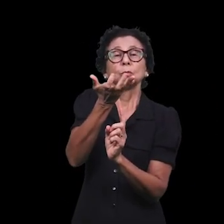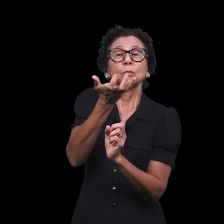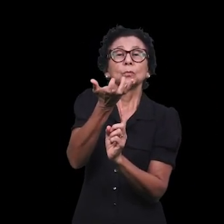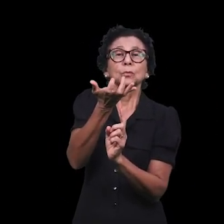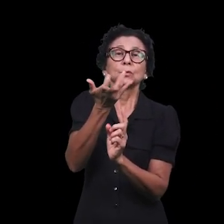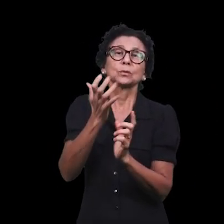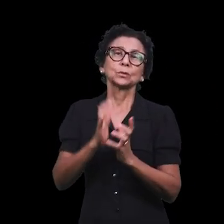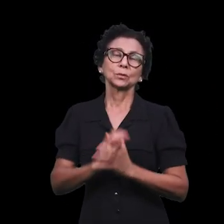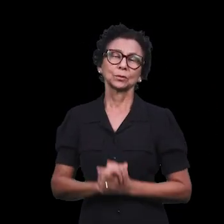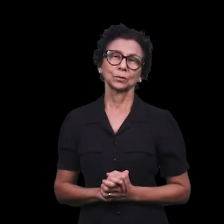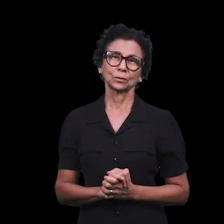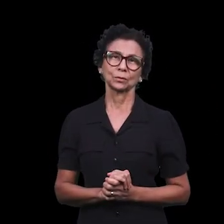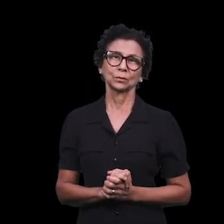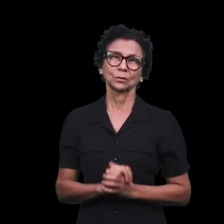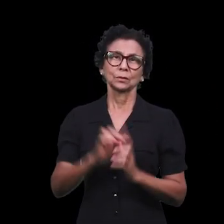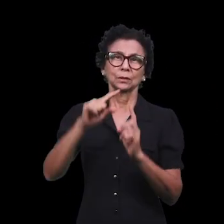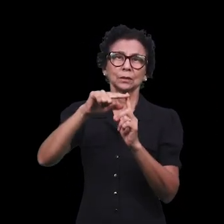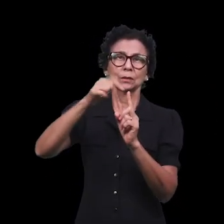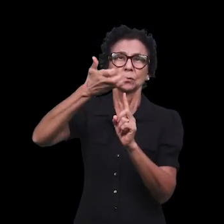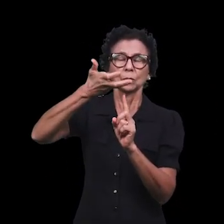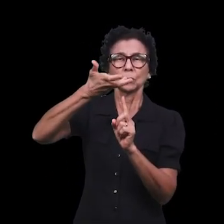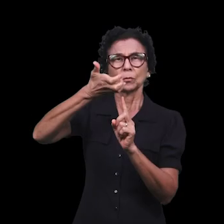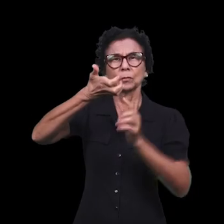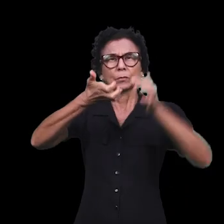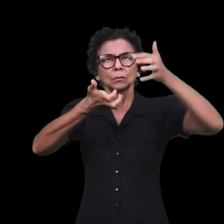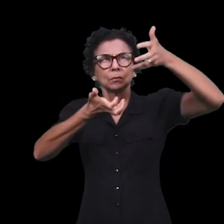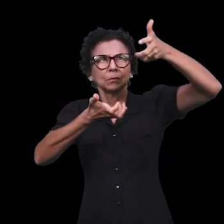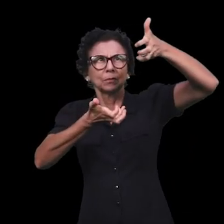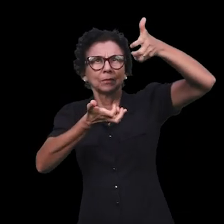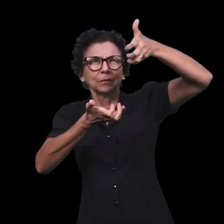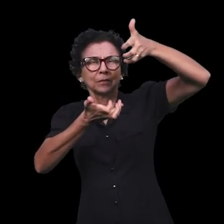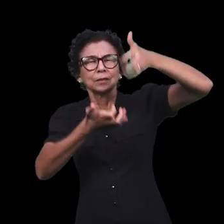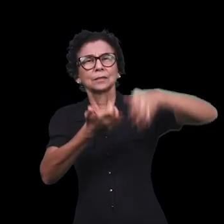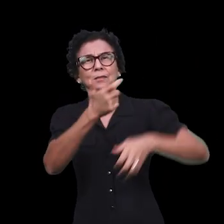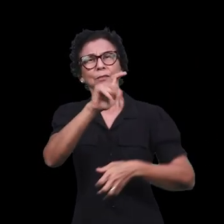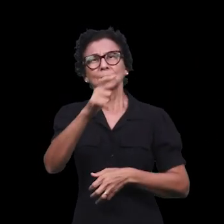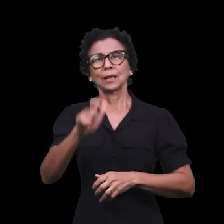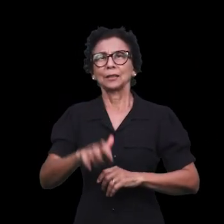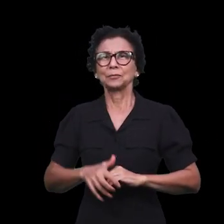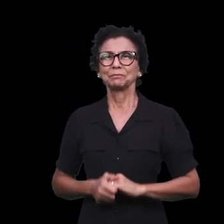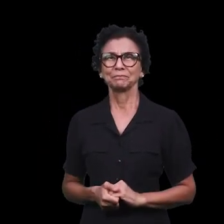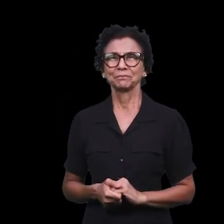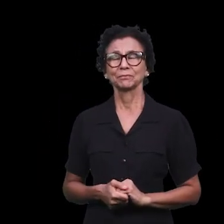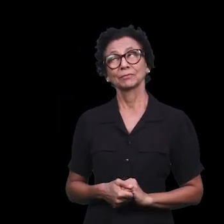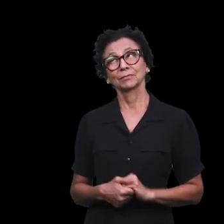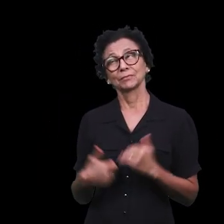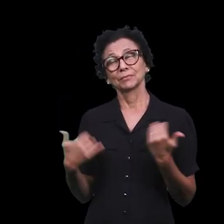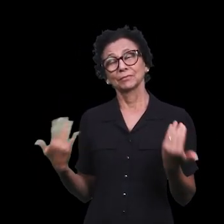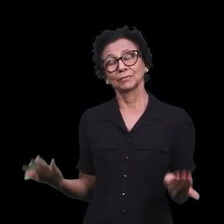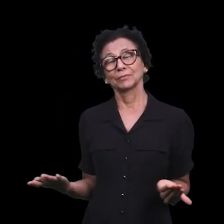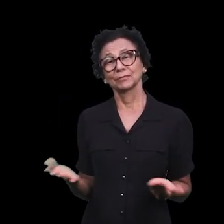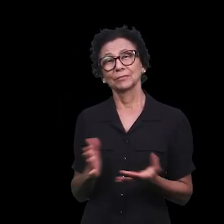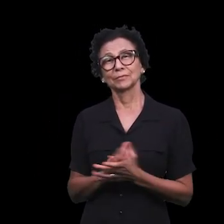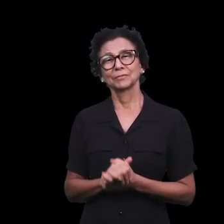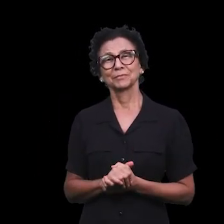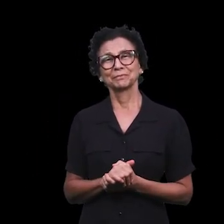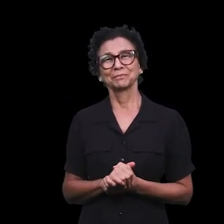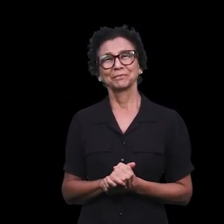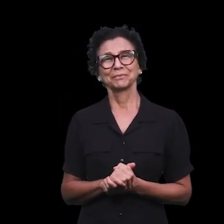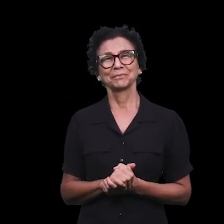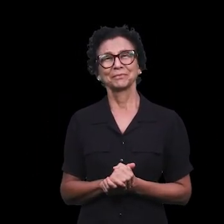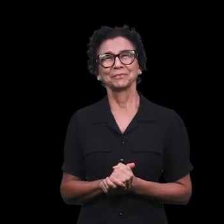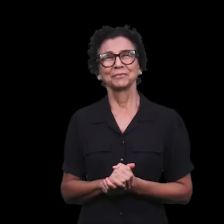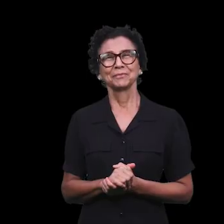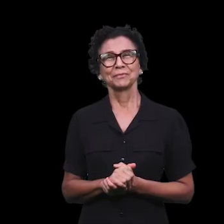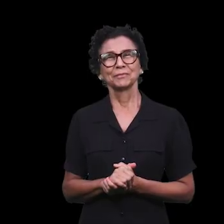O nosso Deus é luz e nele não há trevas alguma. Ele fez separação entre a luz e as trevas. Por isso a luz não